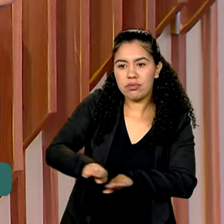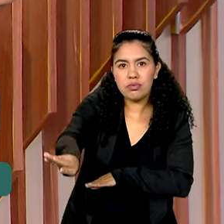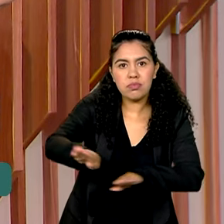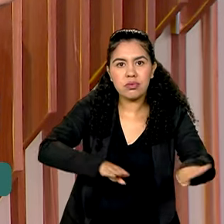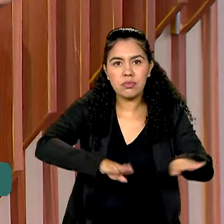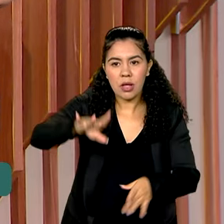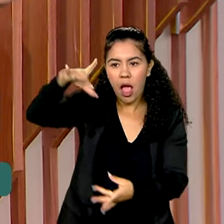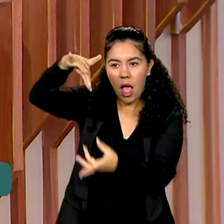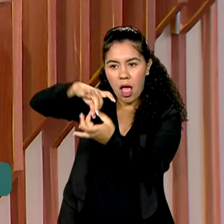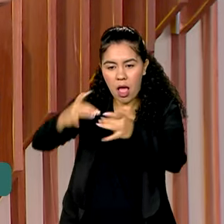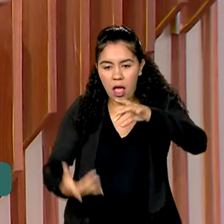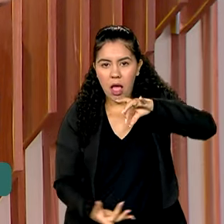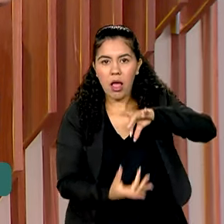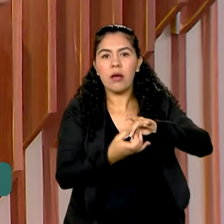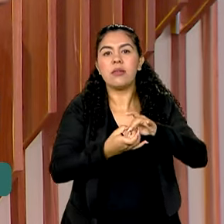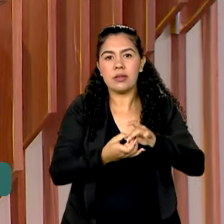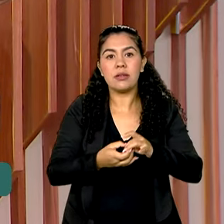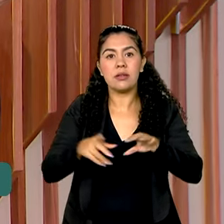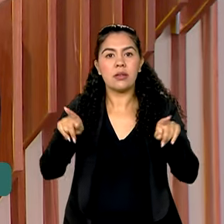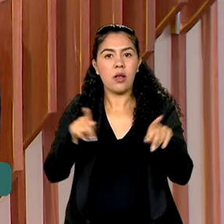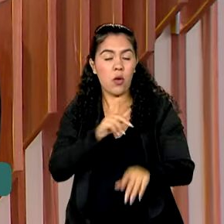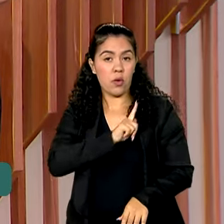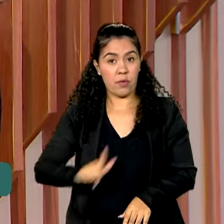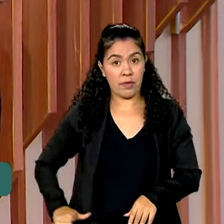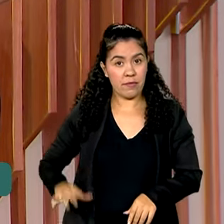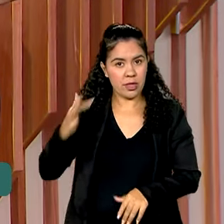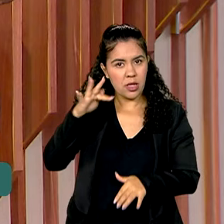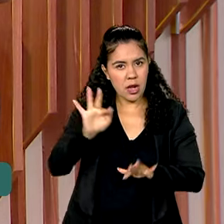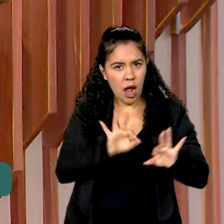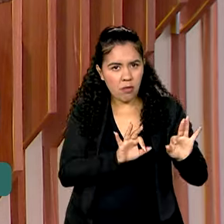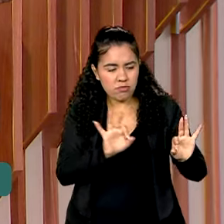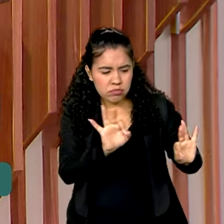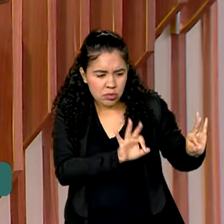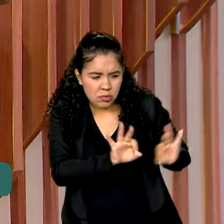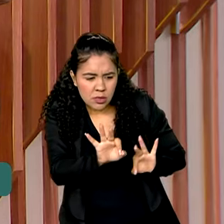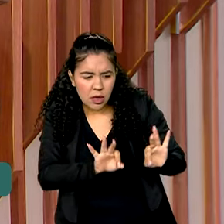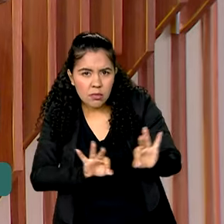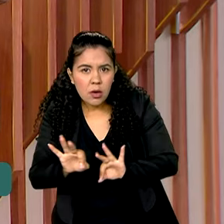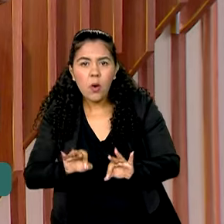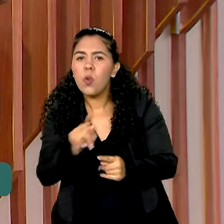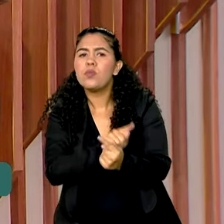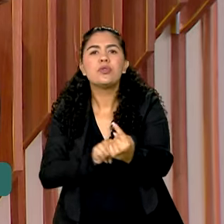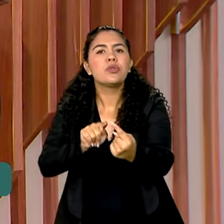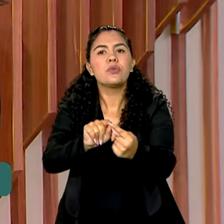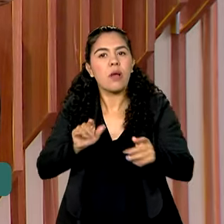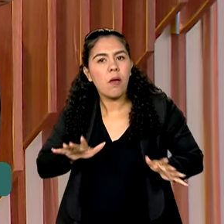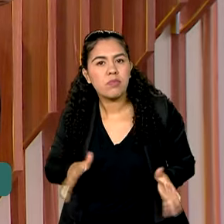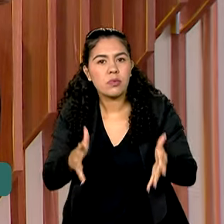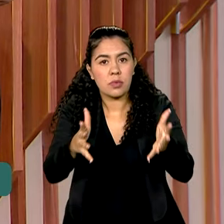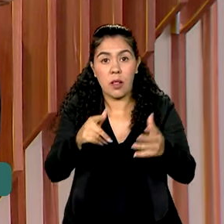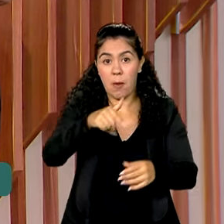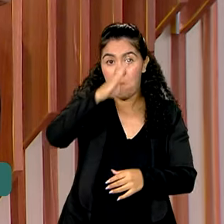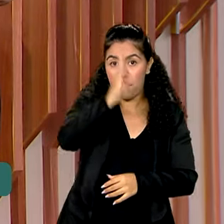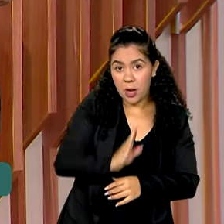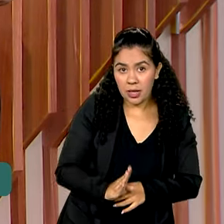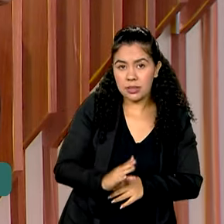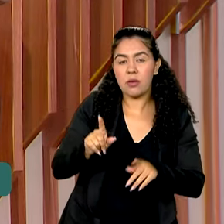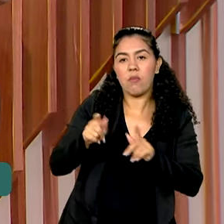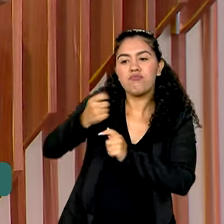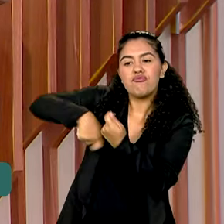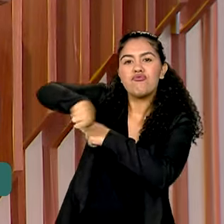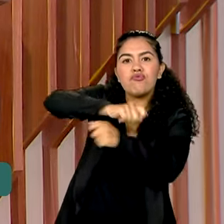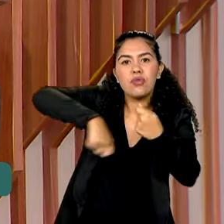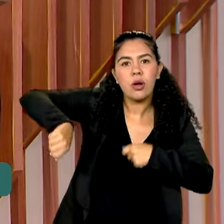sul-americana. Os caminhos estratégicos traçados pelo governo federal têm o papel de incentivar o comércio do Brasil com os países